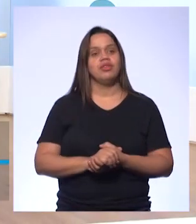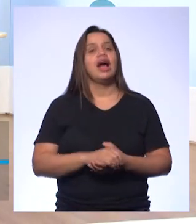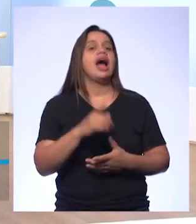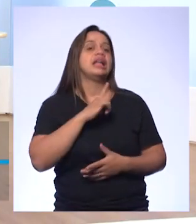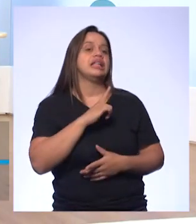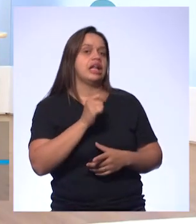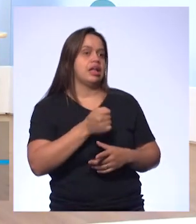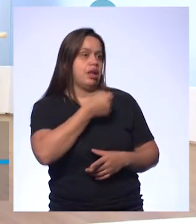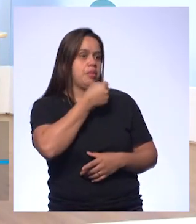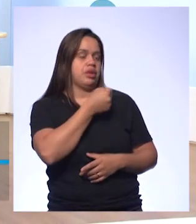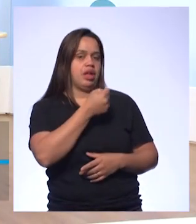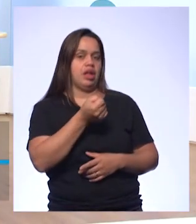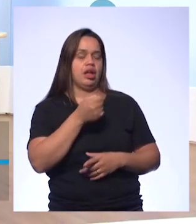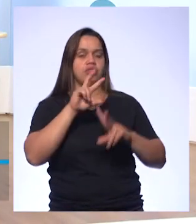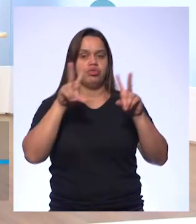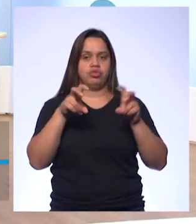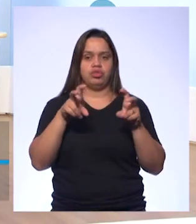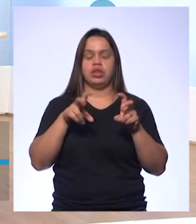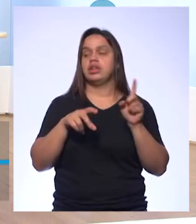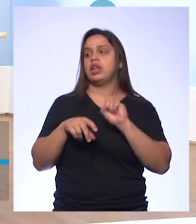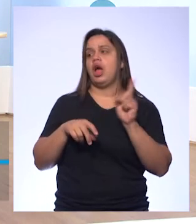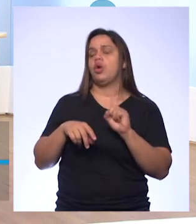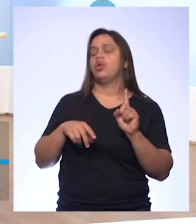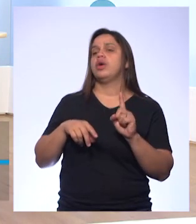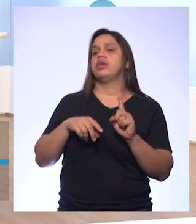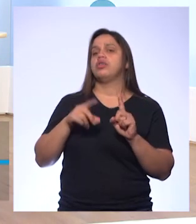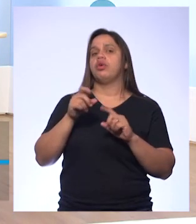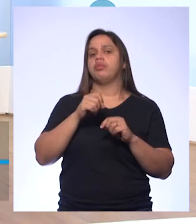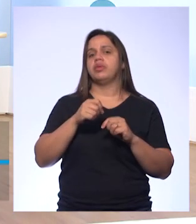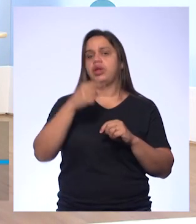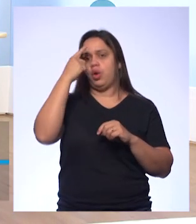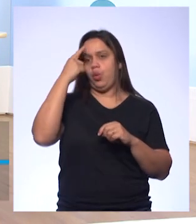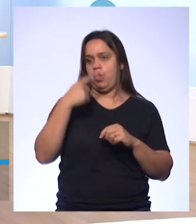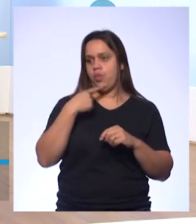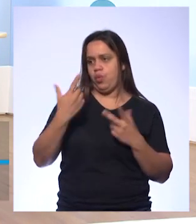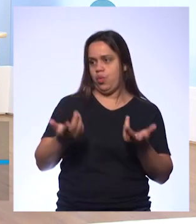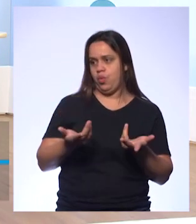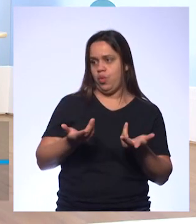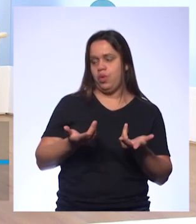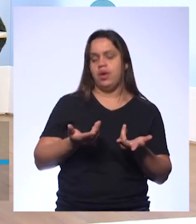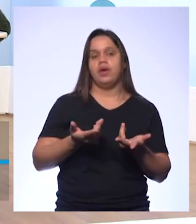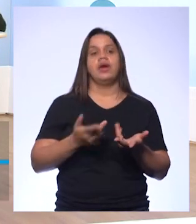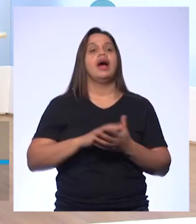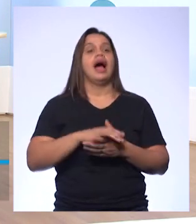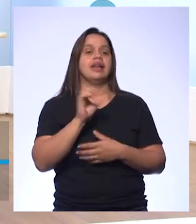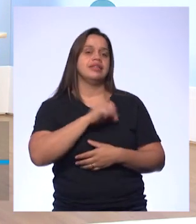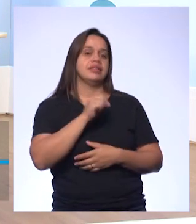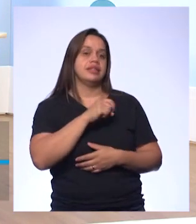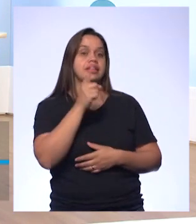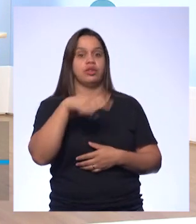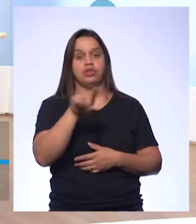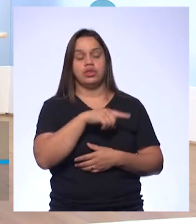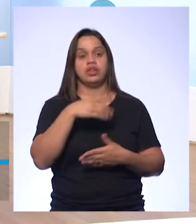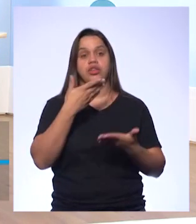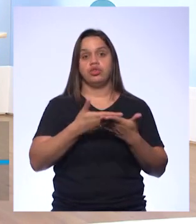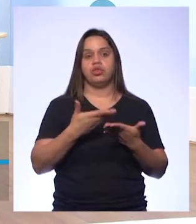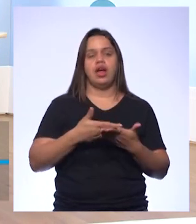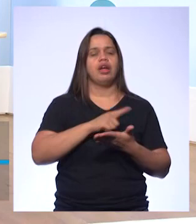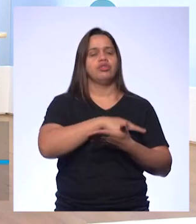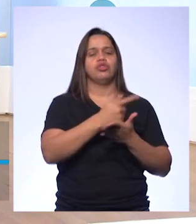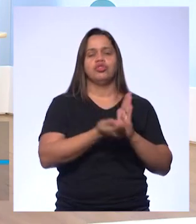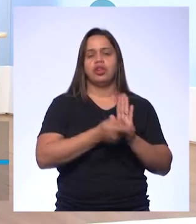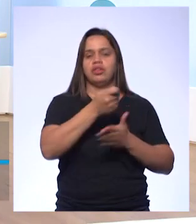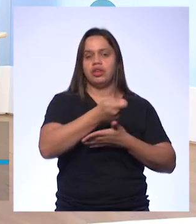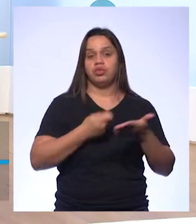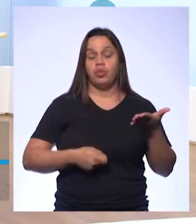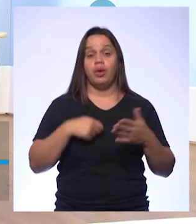Sobre a reportagem? Não, sobre o caráter. Gente, sim. Assim, vocês estudaram tanto gêneros textuais